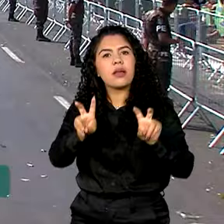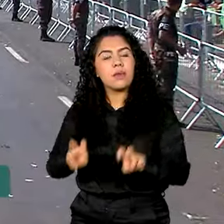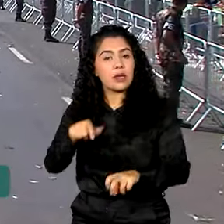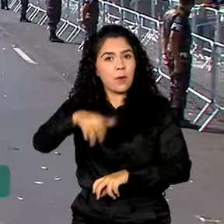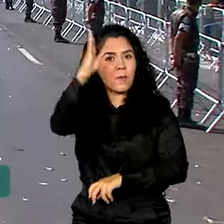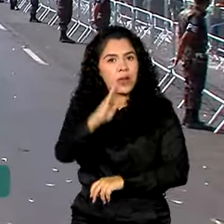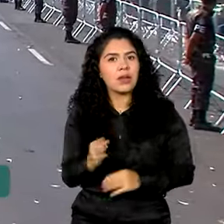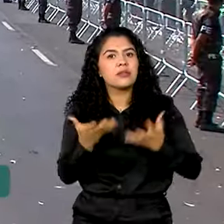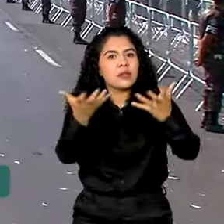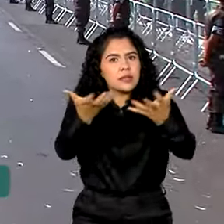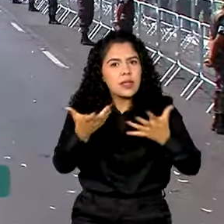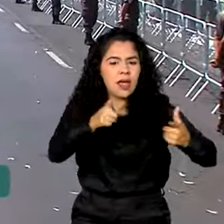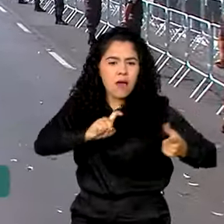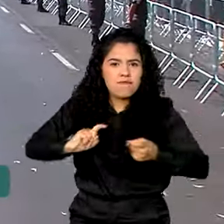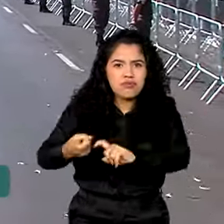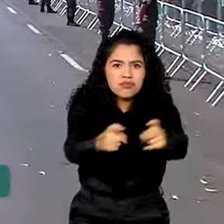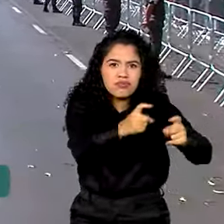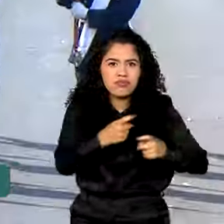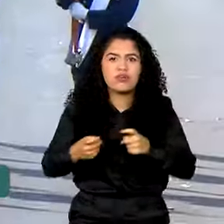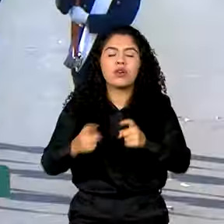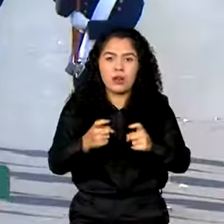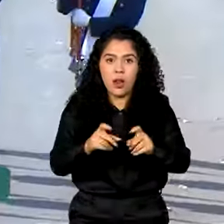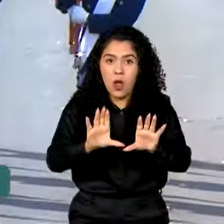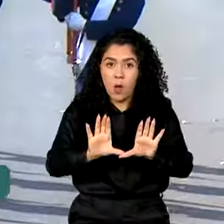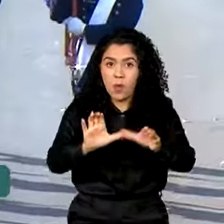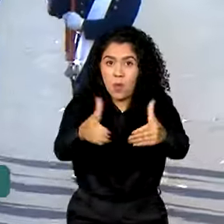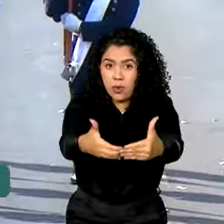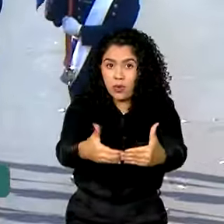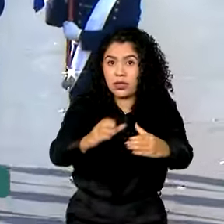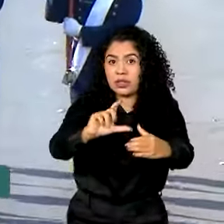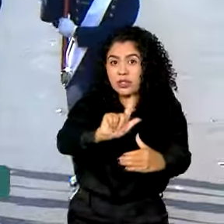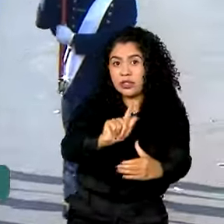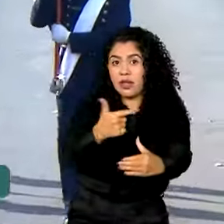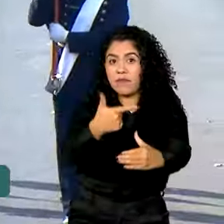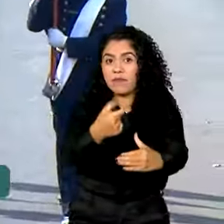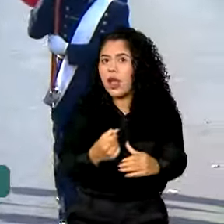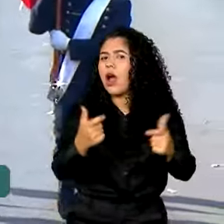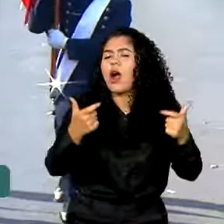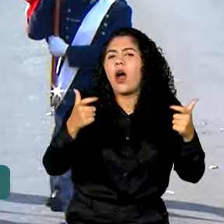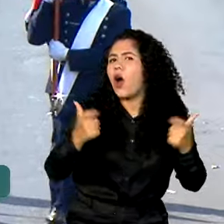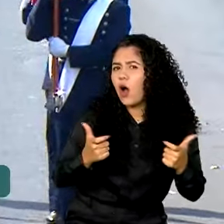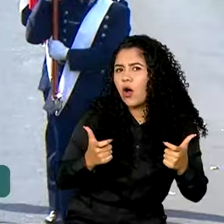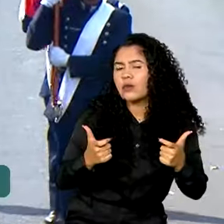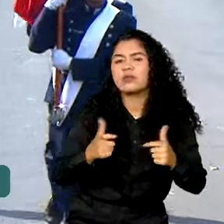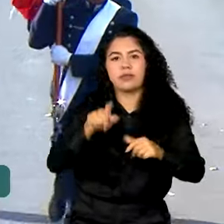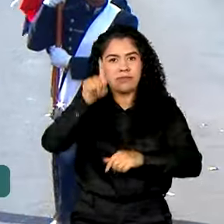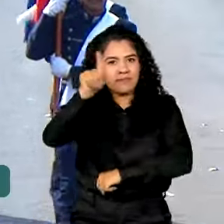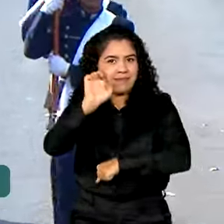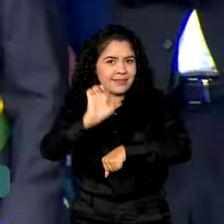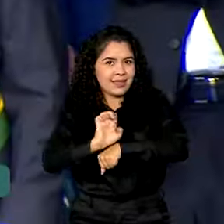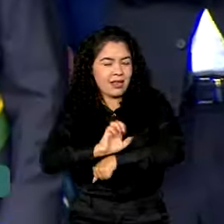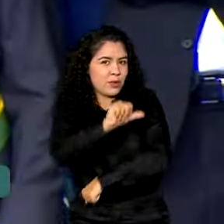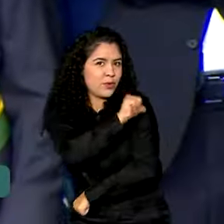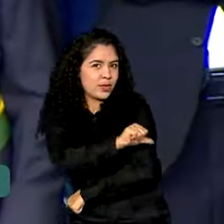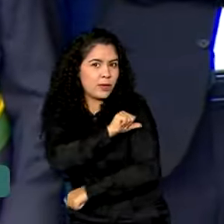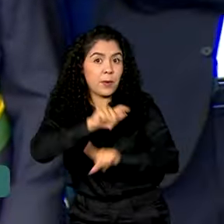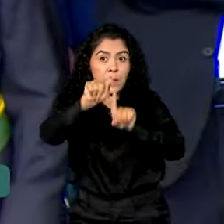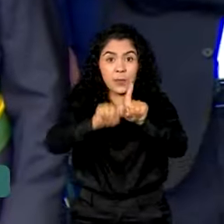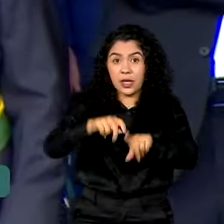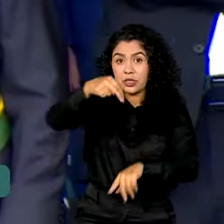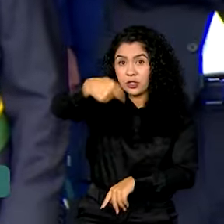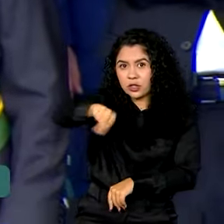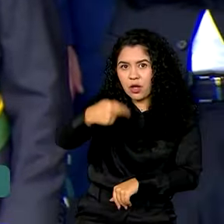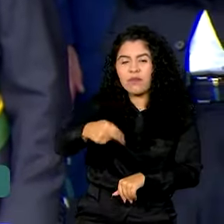trazer para o centro dos debates na reunião de cúpula do G20, que vai acontecer em novembro no Rio de Janeiro, sob a